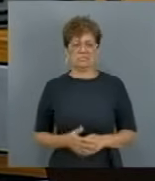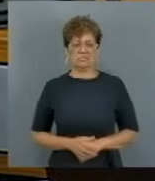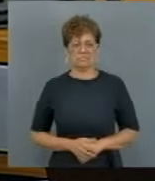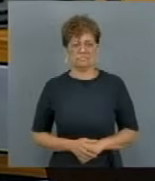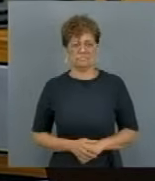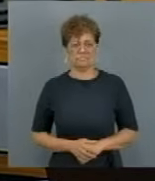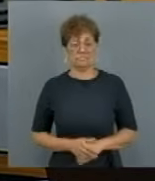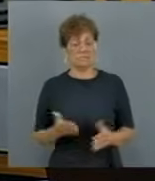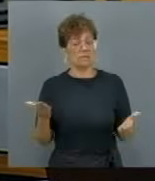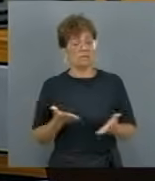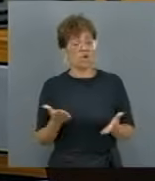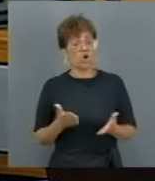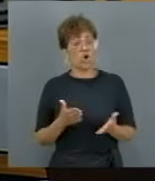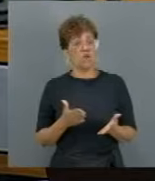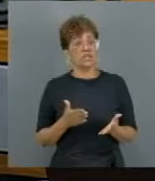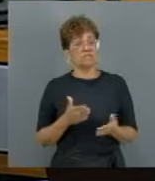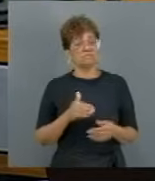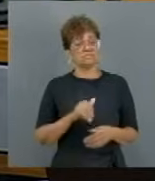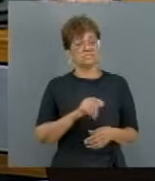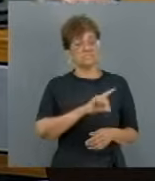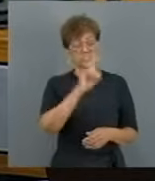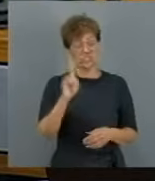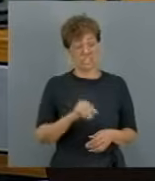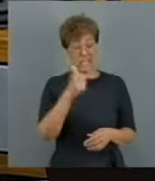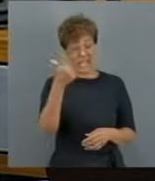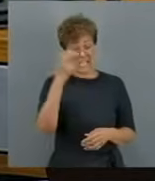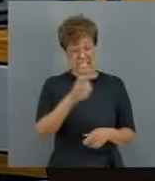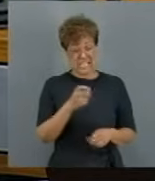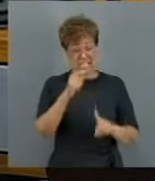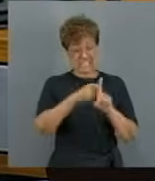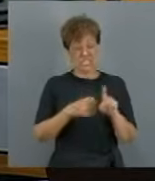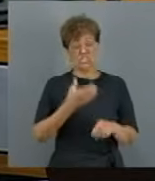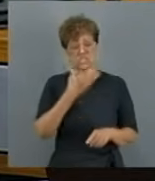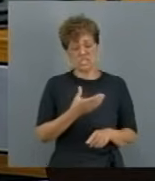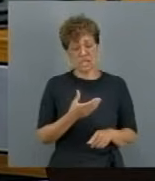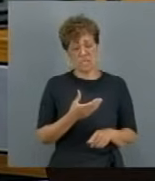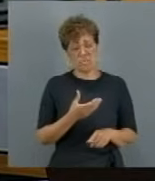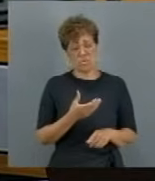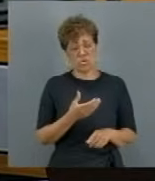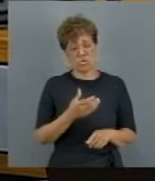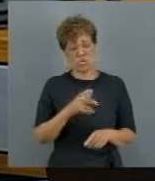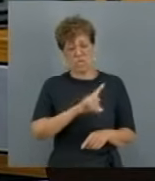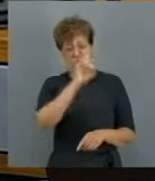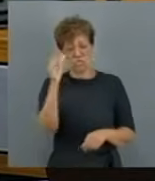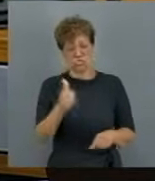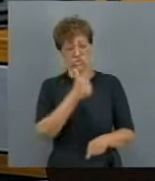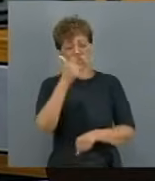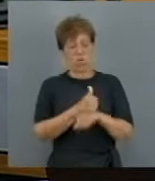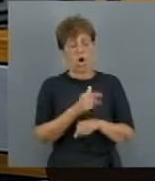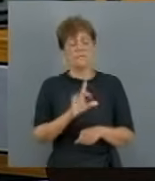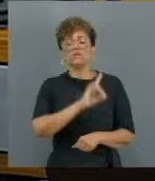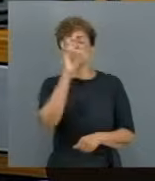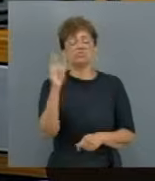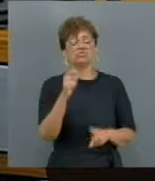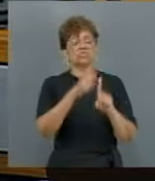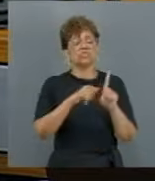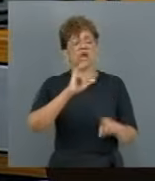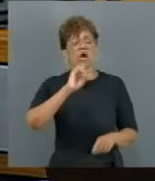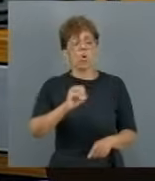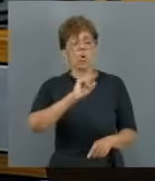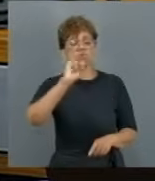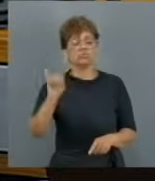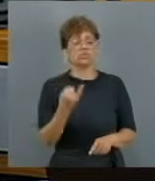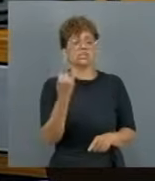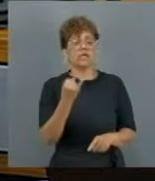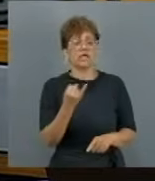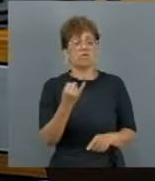veja, e se 15 de dezembro é o dia do golpe, eu pergunto aos senhores, o que aconteceu no dia 8 de janeiro? E as pessoas que foram julgadas e condenadas a